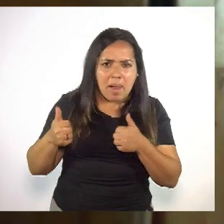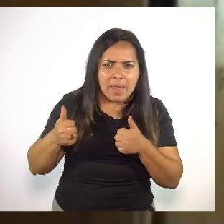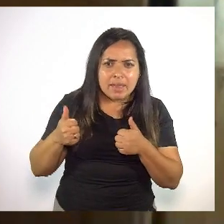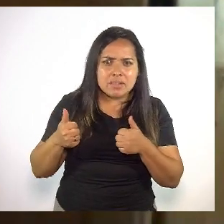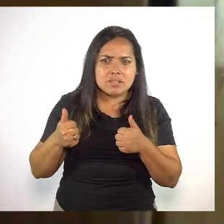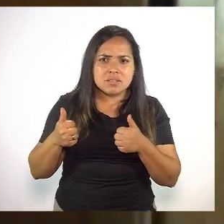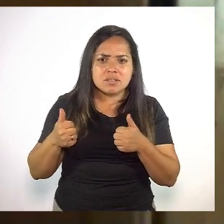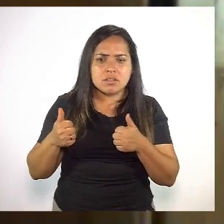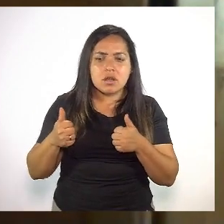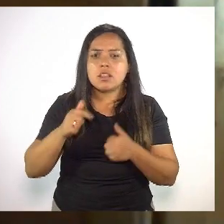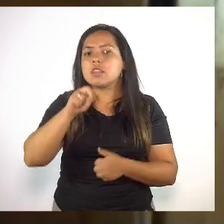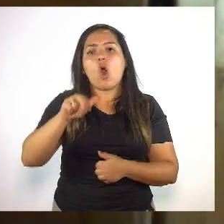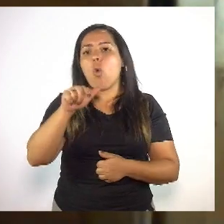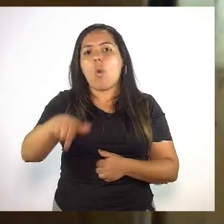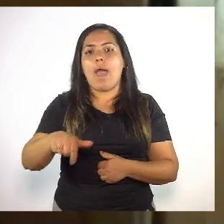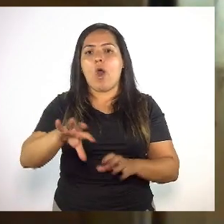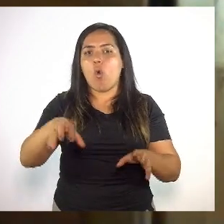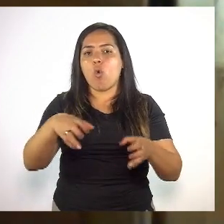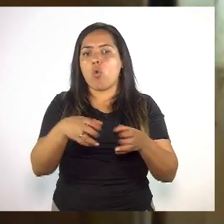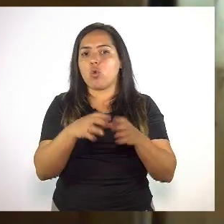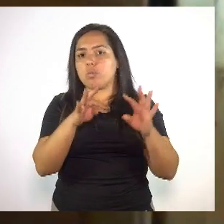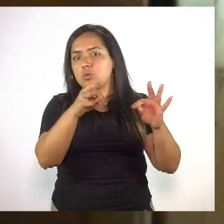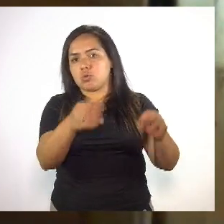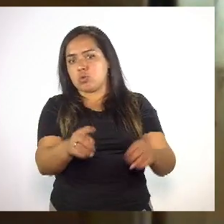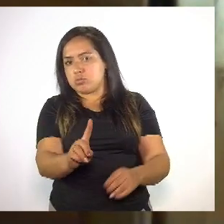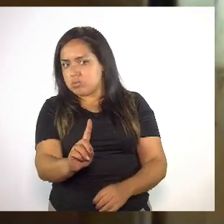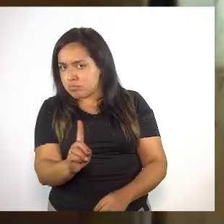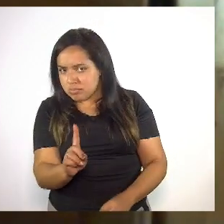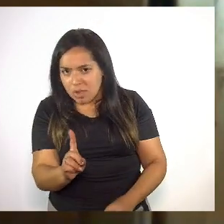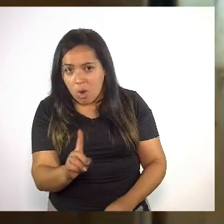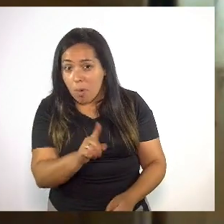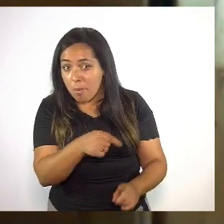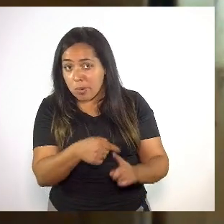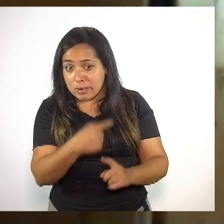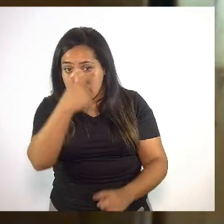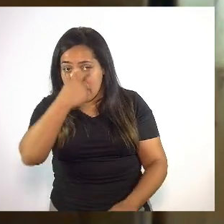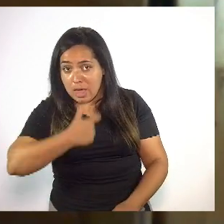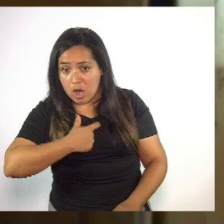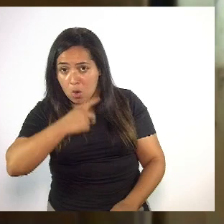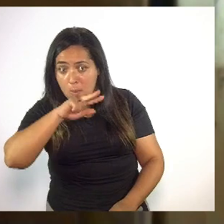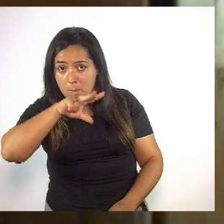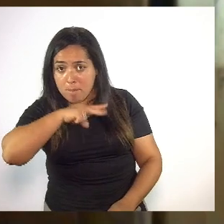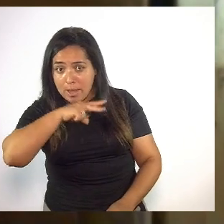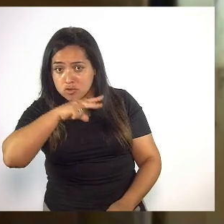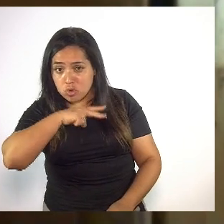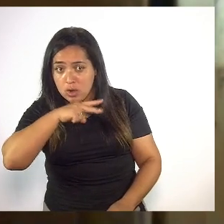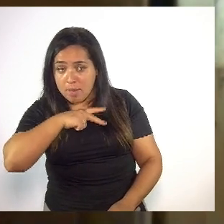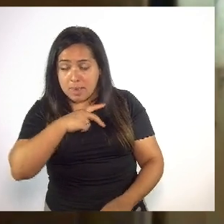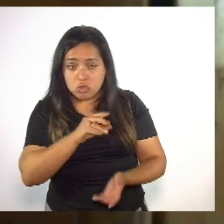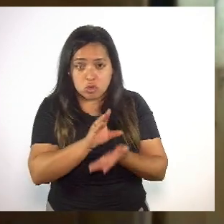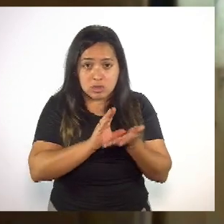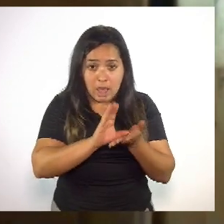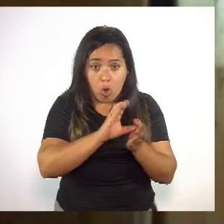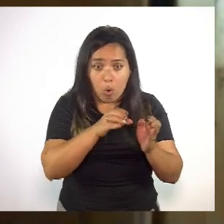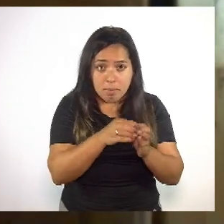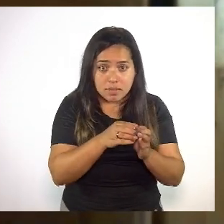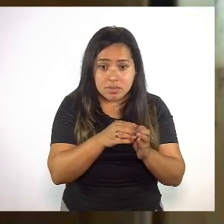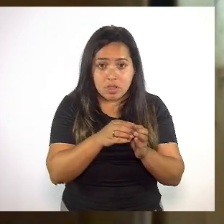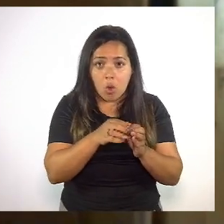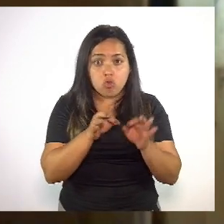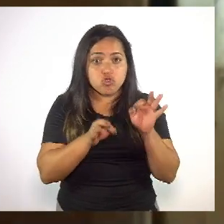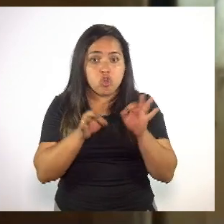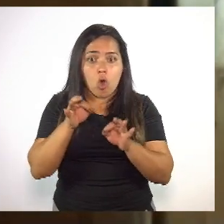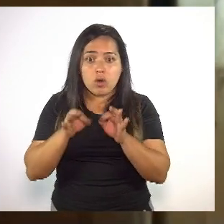né, não é o Parlamento como um todo, porque eu, particularmente, na Comissão de Orçamento, eu